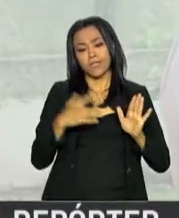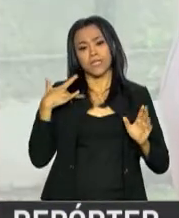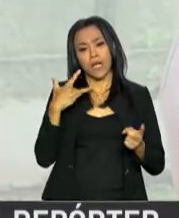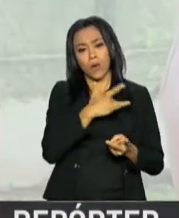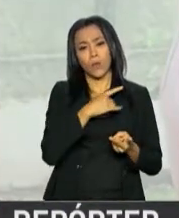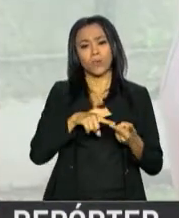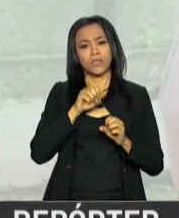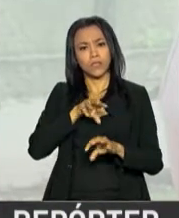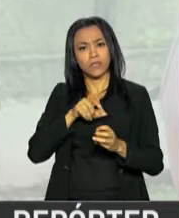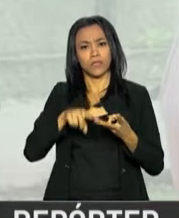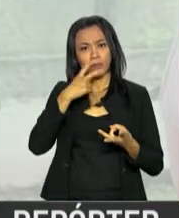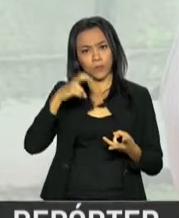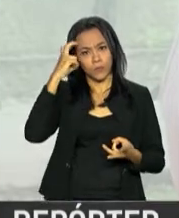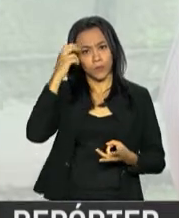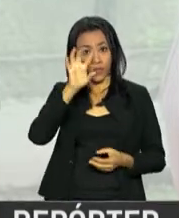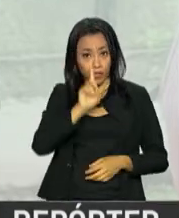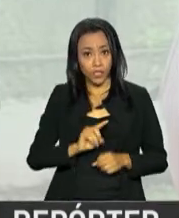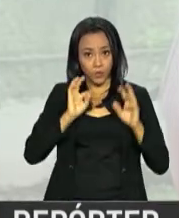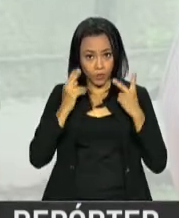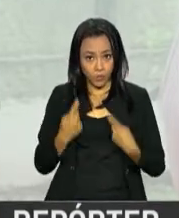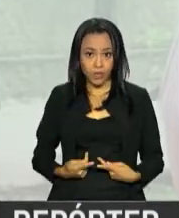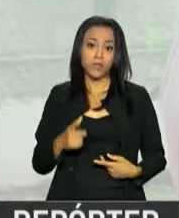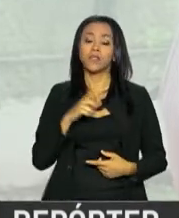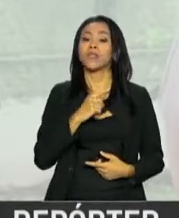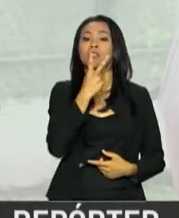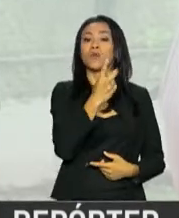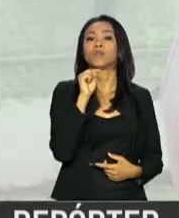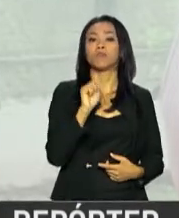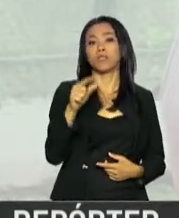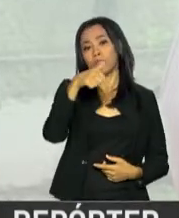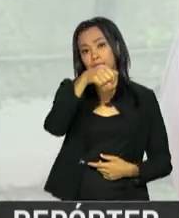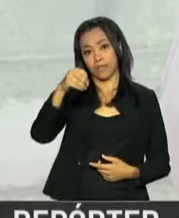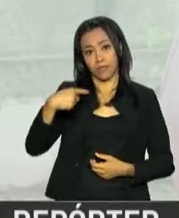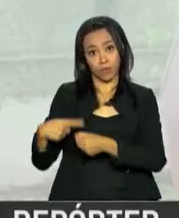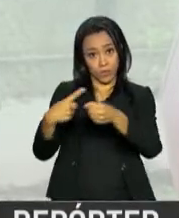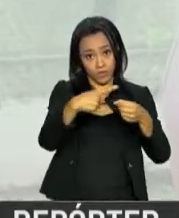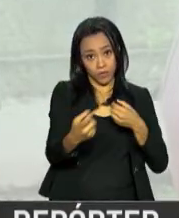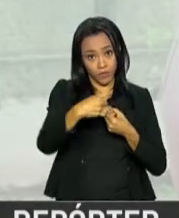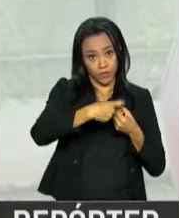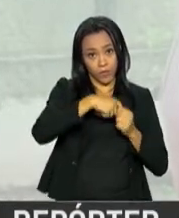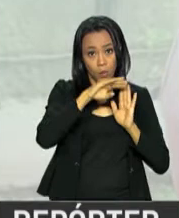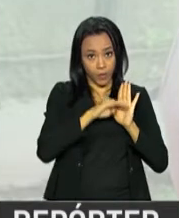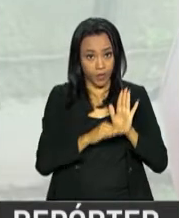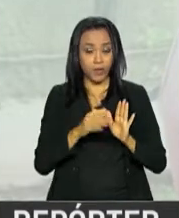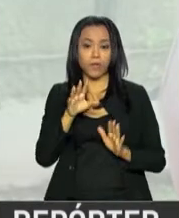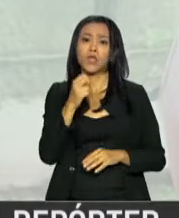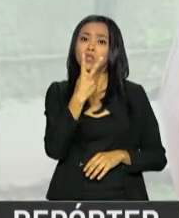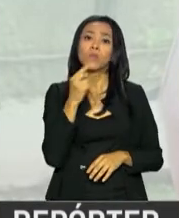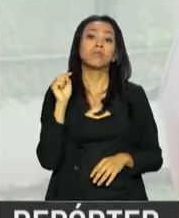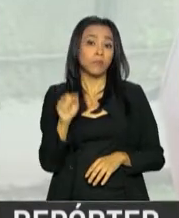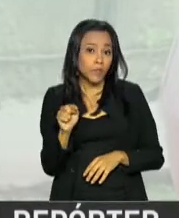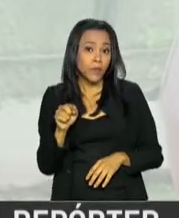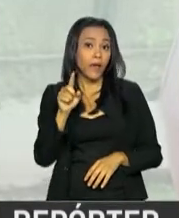educação, cultura e direitos humanos. Tem 2.700 municípios no programa. Em cerca de 2.000 deles,